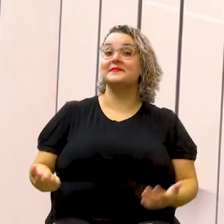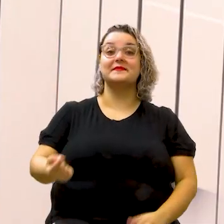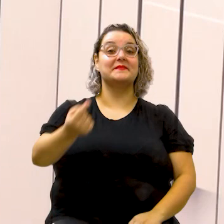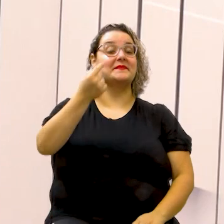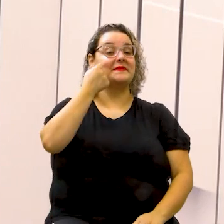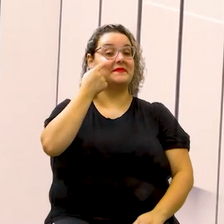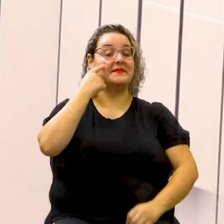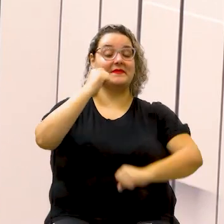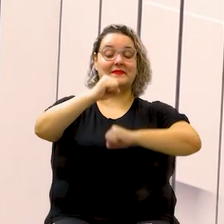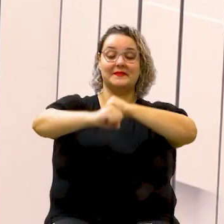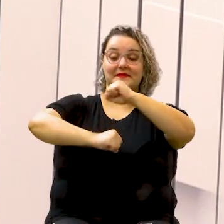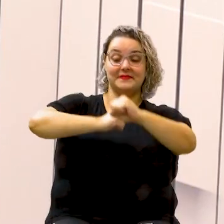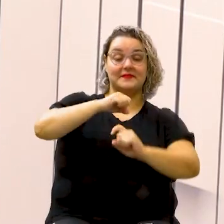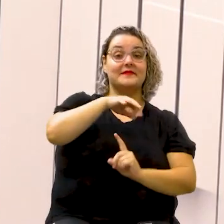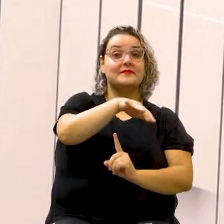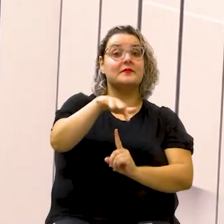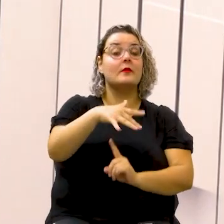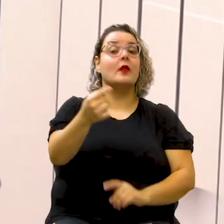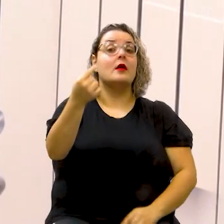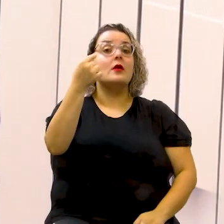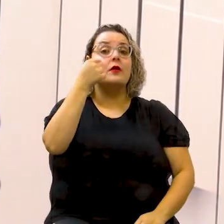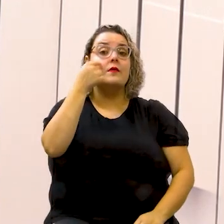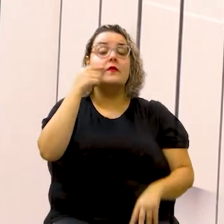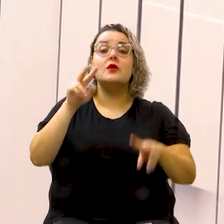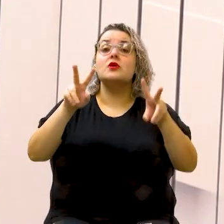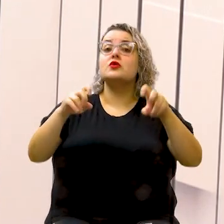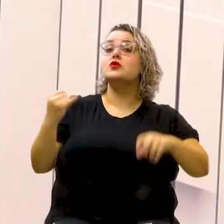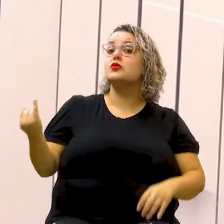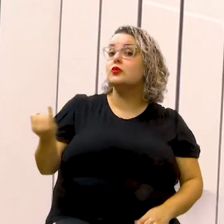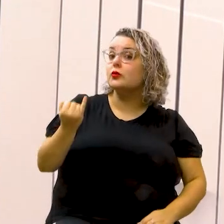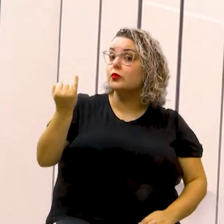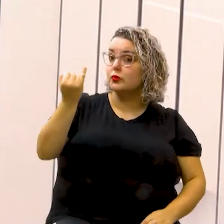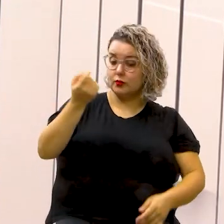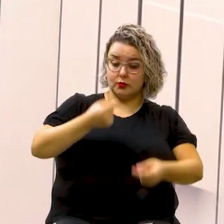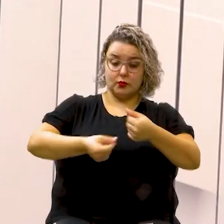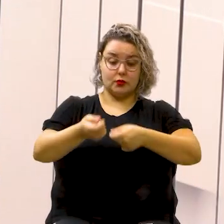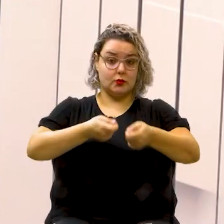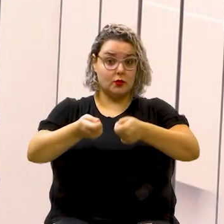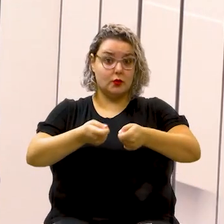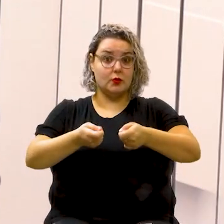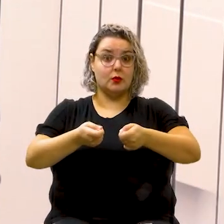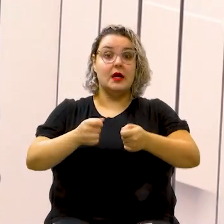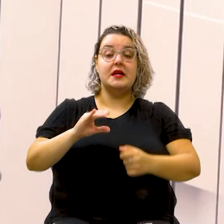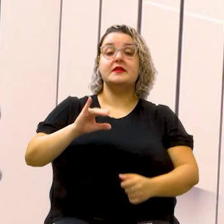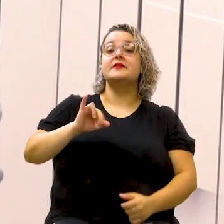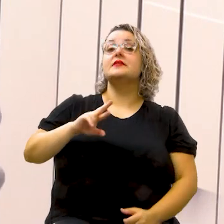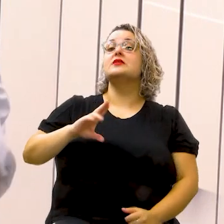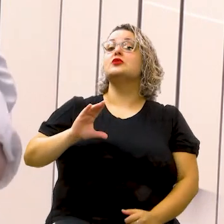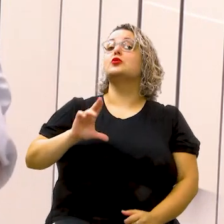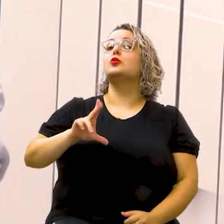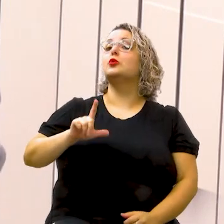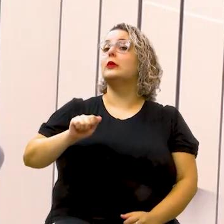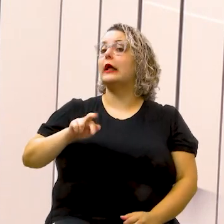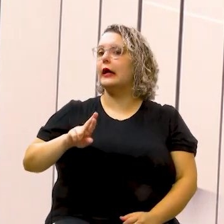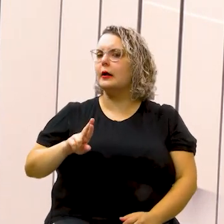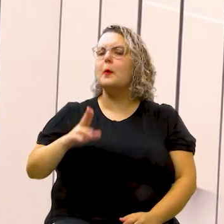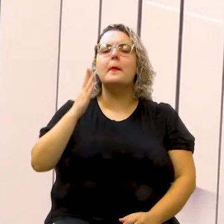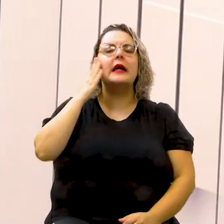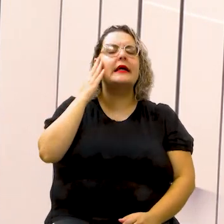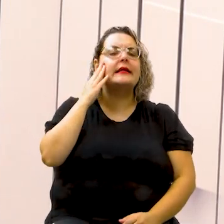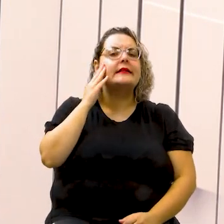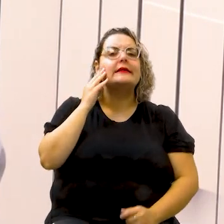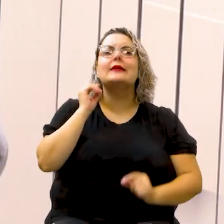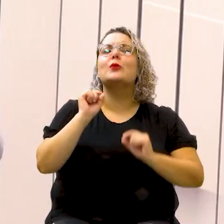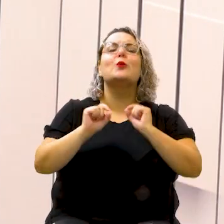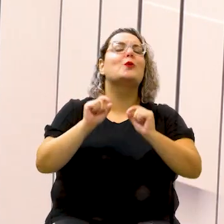Bom, é o quadro Giro Ambiental. E olha só, pessoal, que assunto importante, economia circular. Bom, para a gente entender